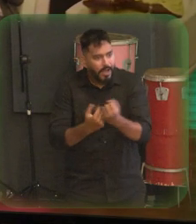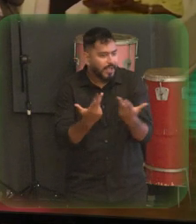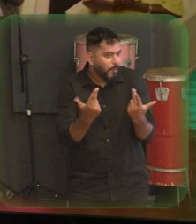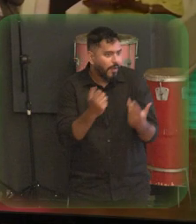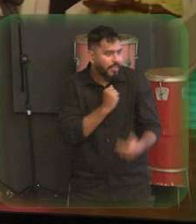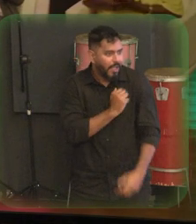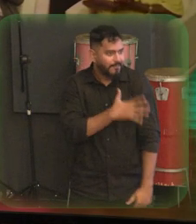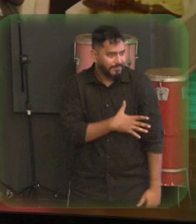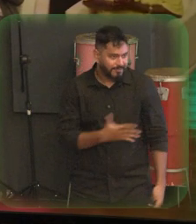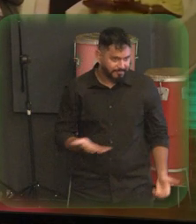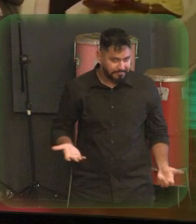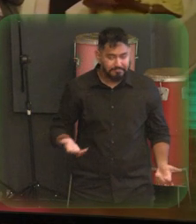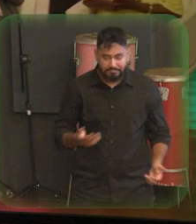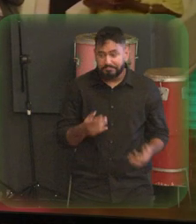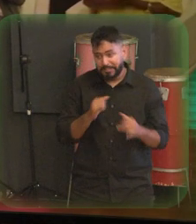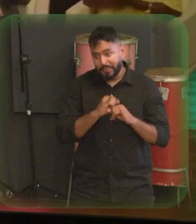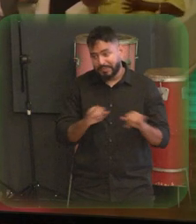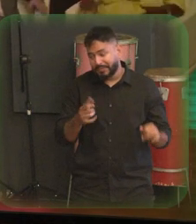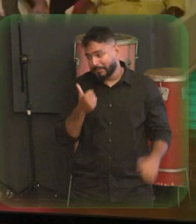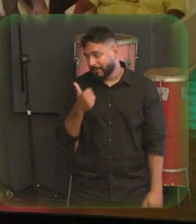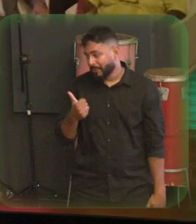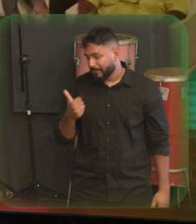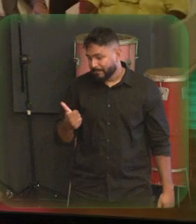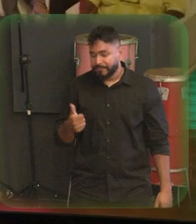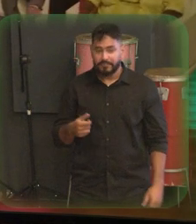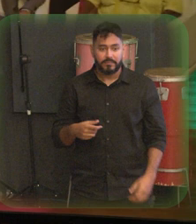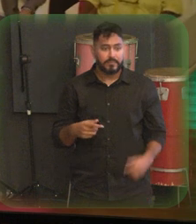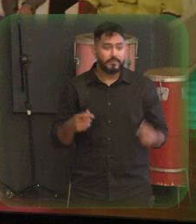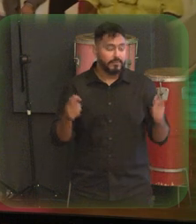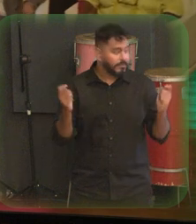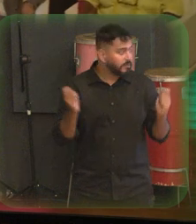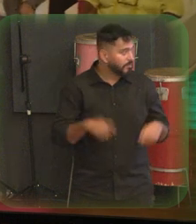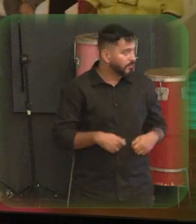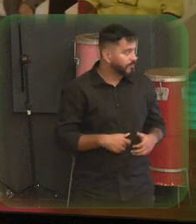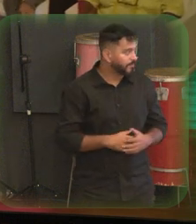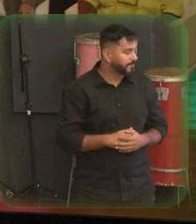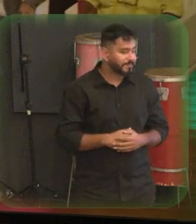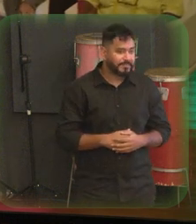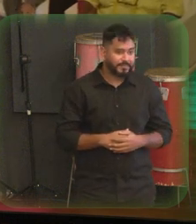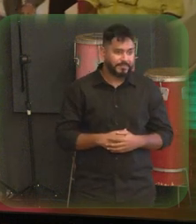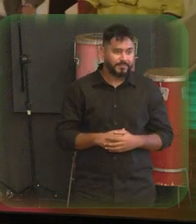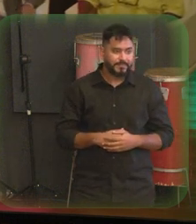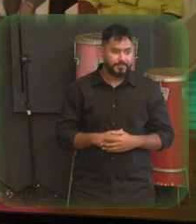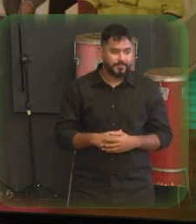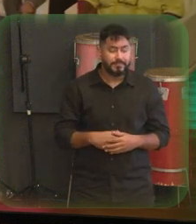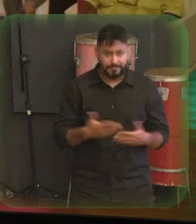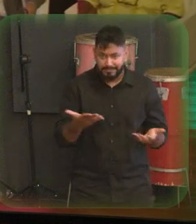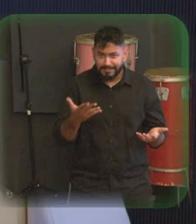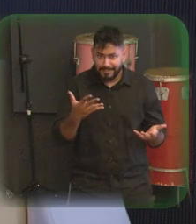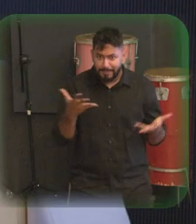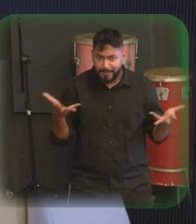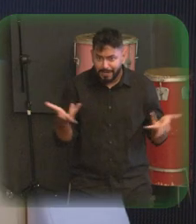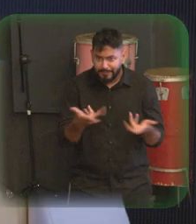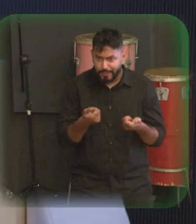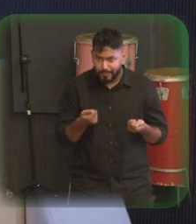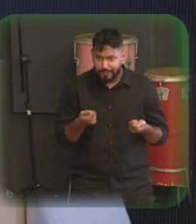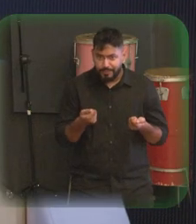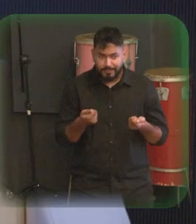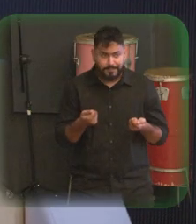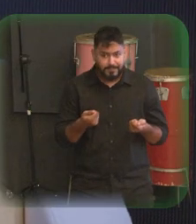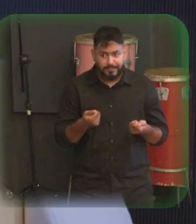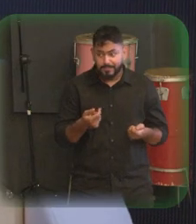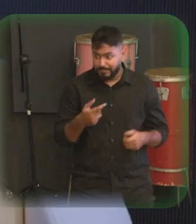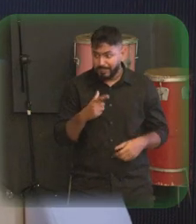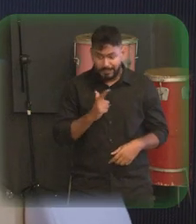dizer, eu posso construir e entregar para eles. Né? Não é incrível? Eu tenho dinheiro